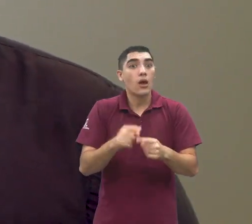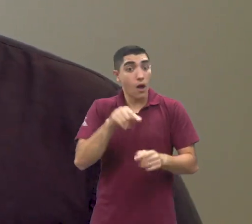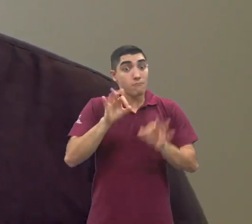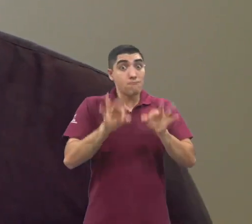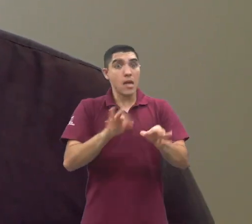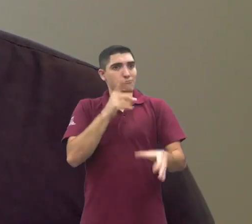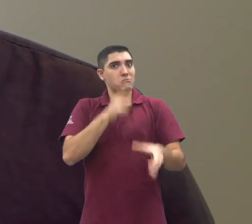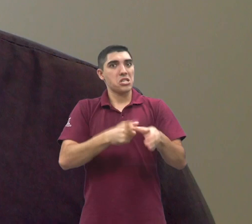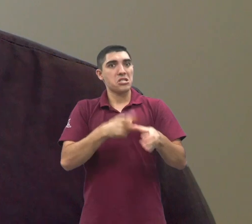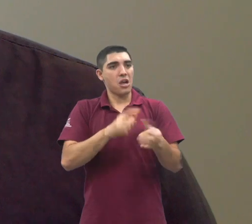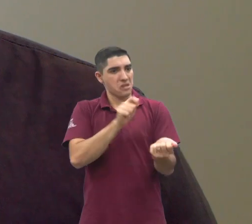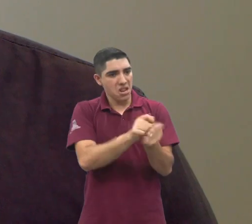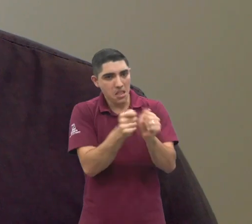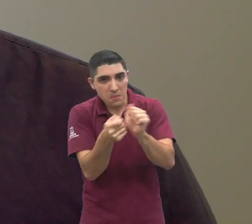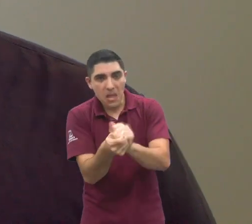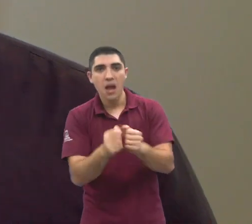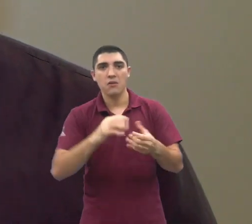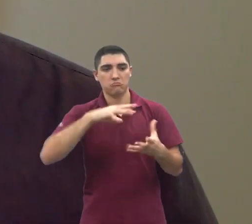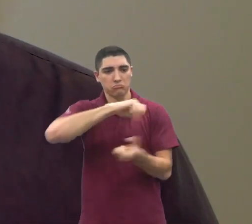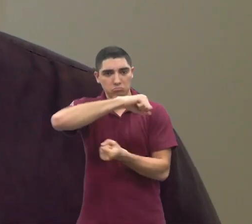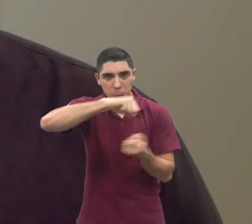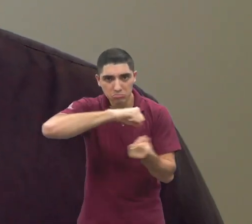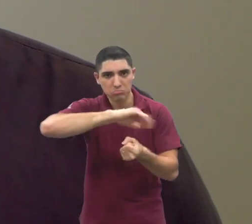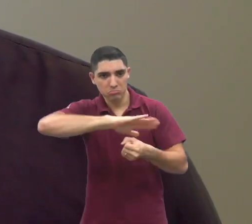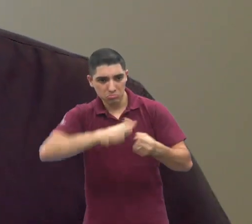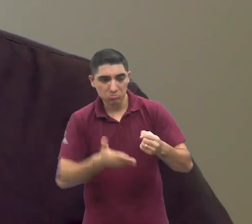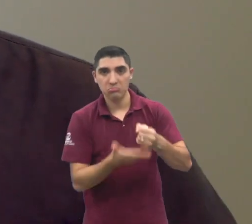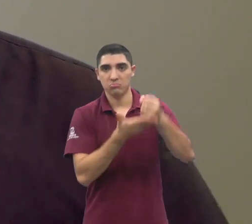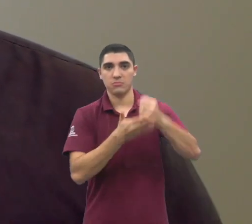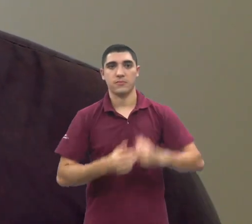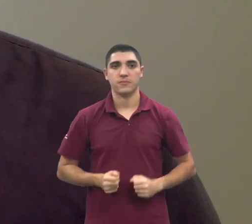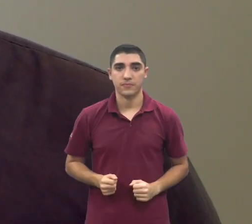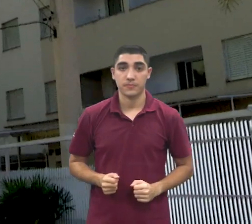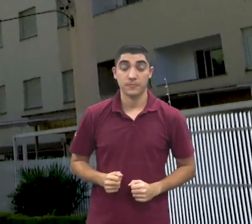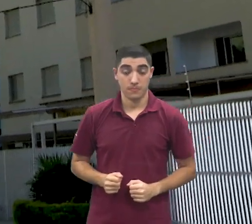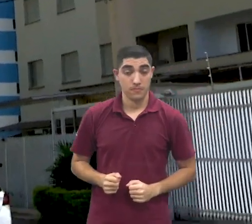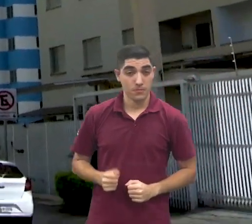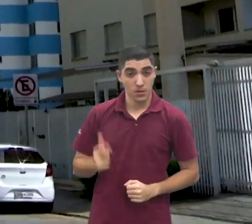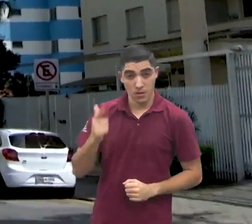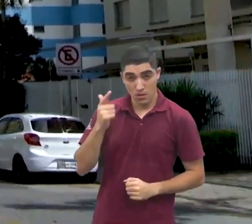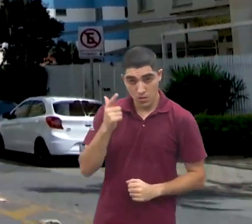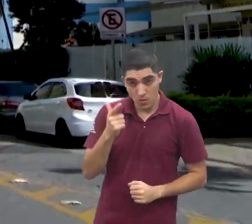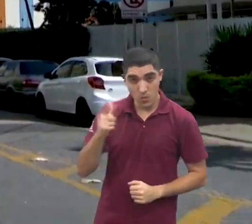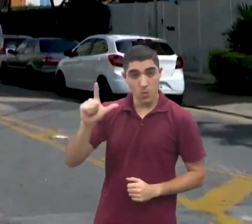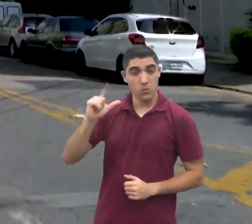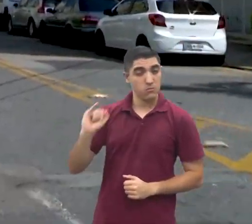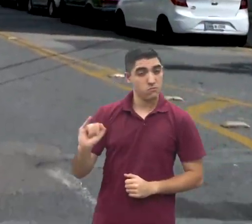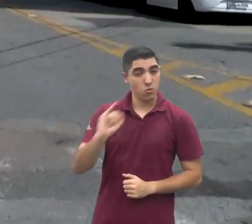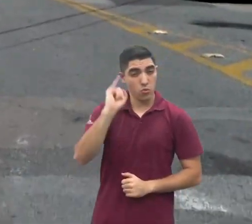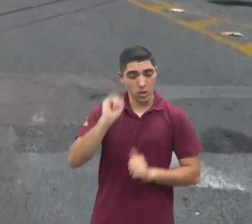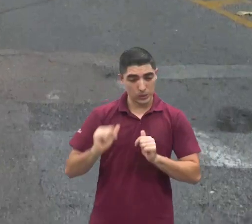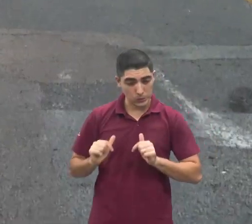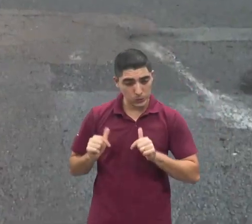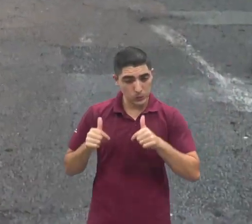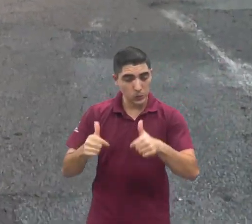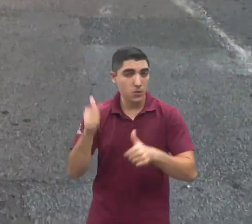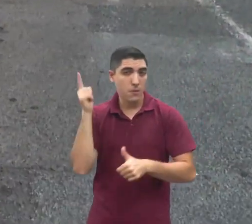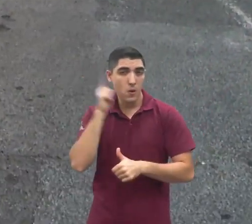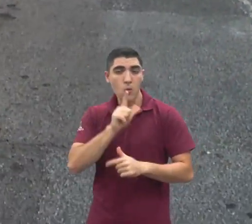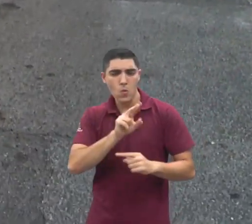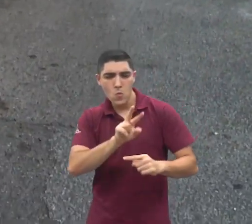resiliente, uma cidade que seja sustentável de maneira efetiva. Outra política importante para garantir